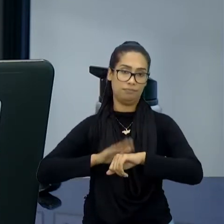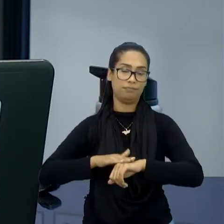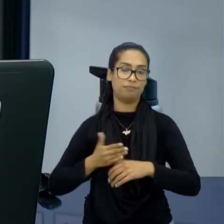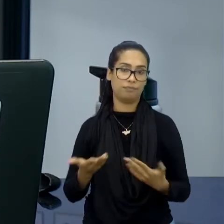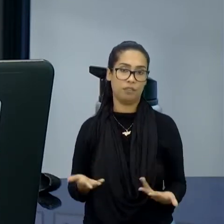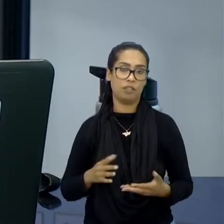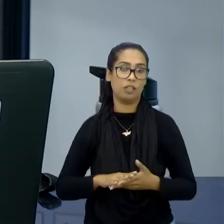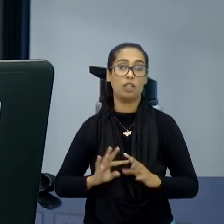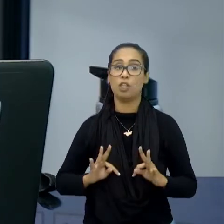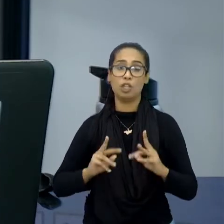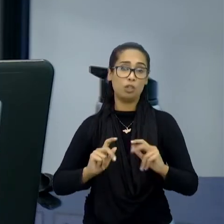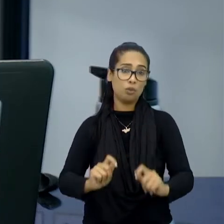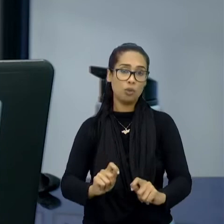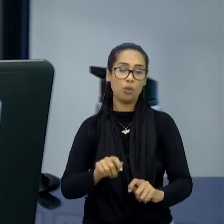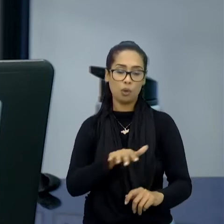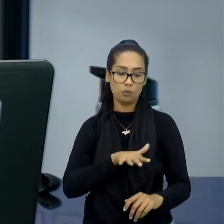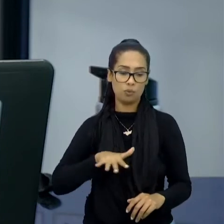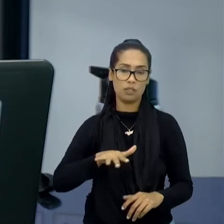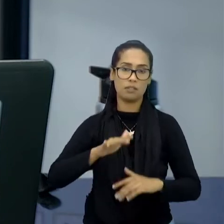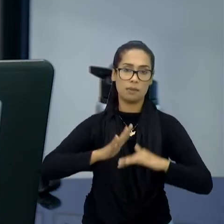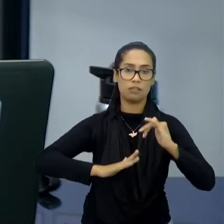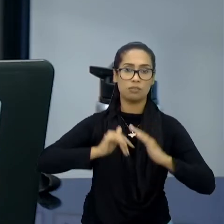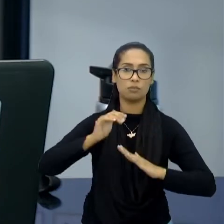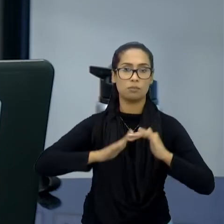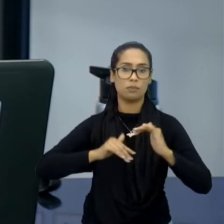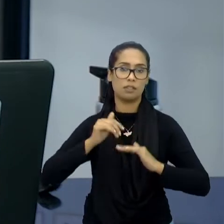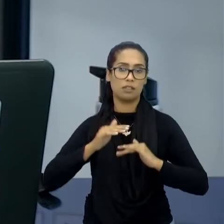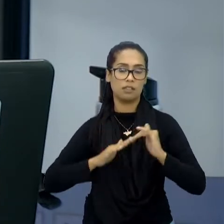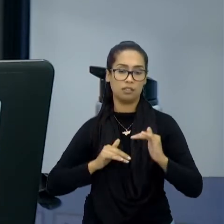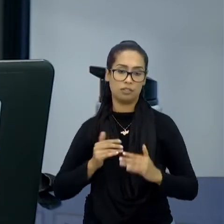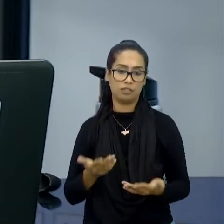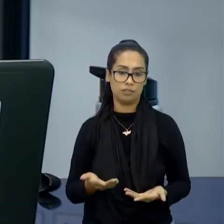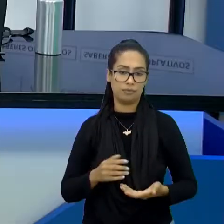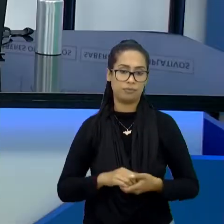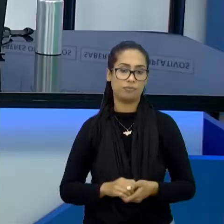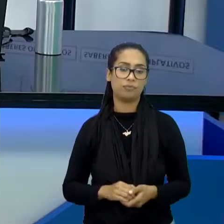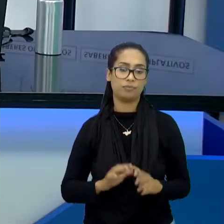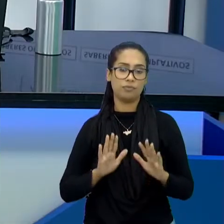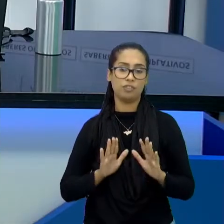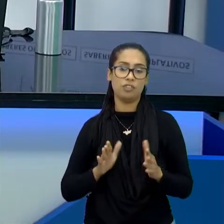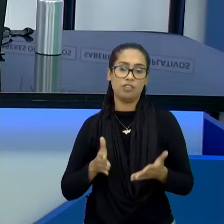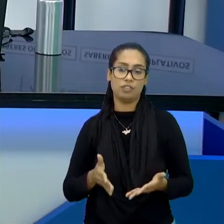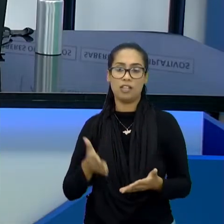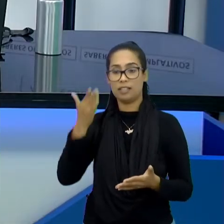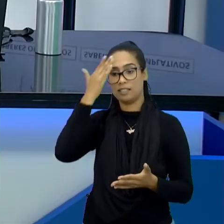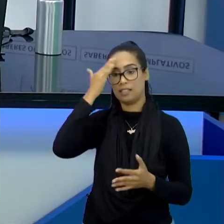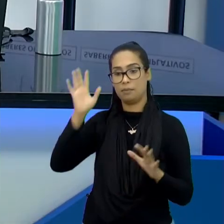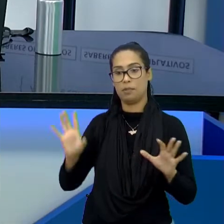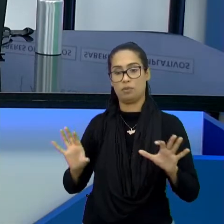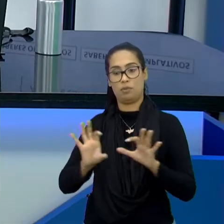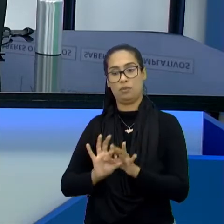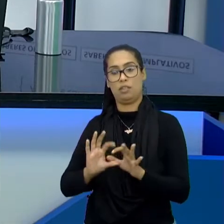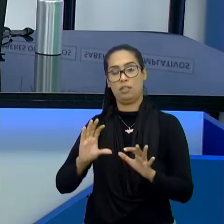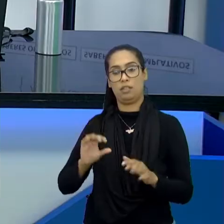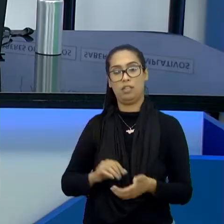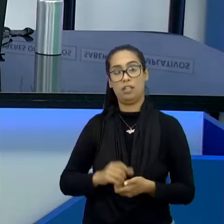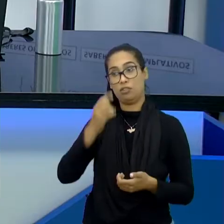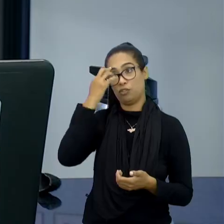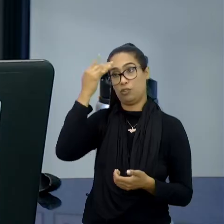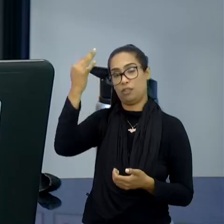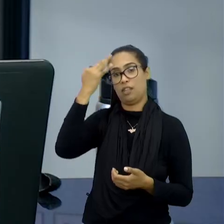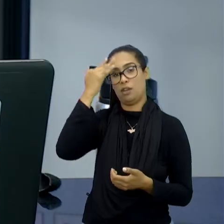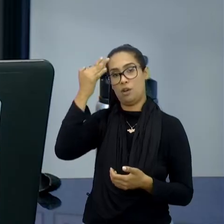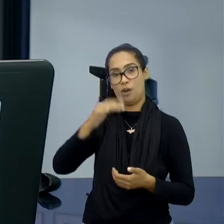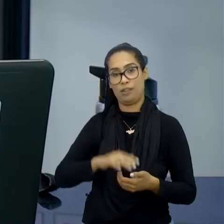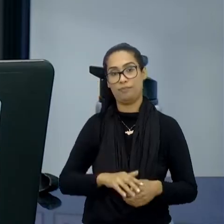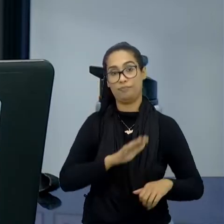saber de fundamento operativo está diretamente relacionado a saberes contemplativos também, ou seja, saberes teóricos, de uma